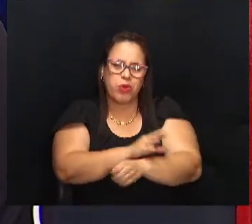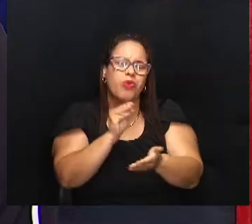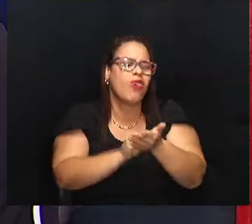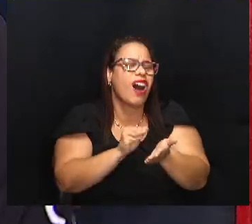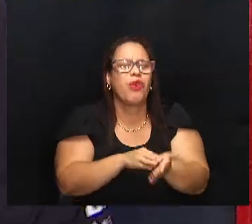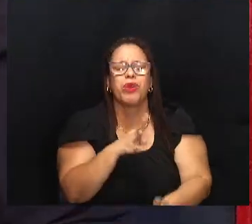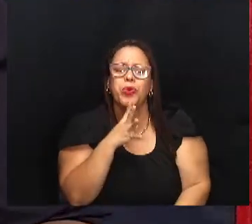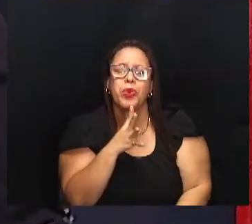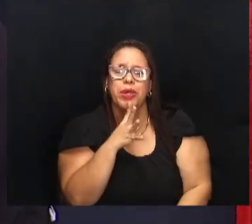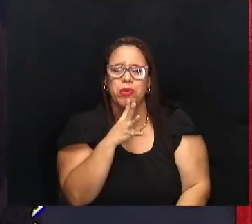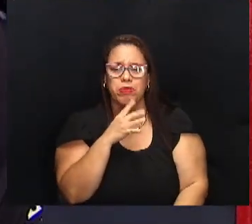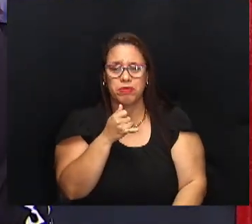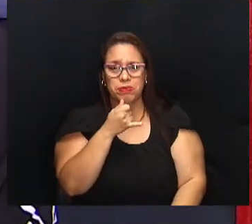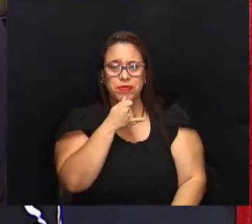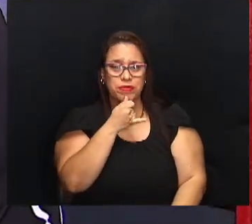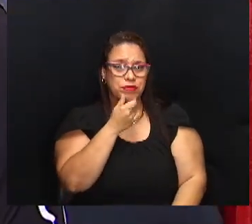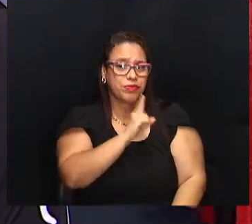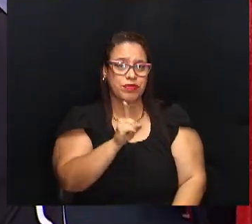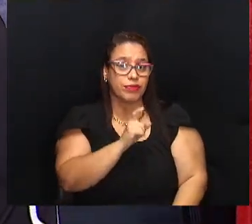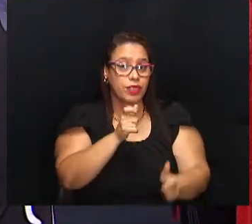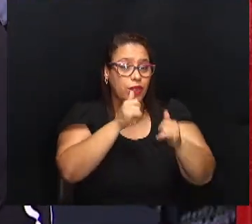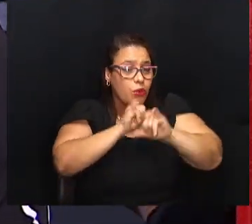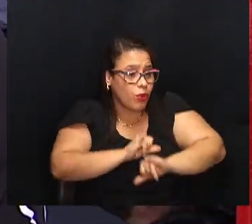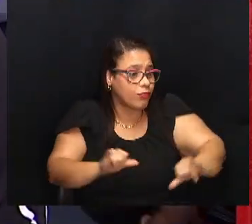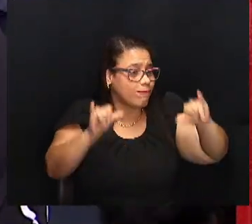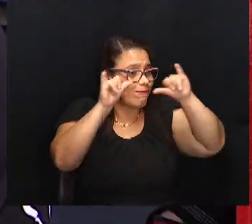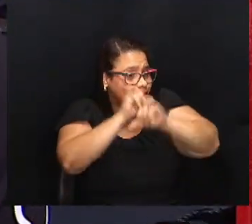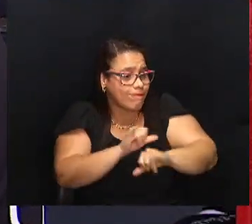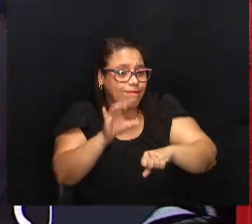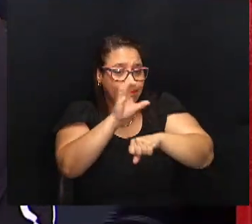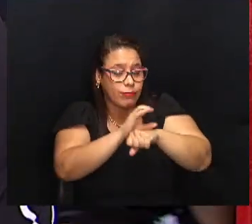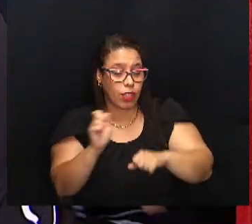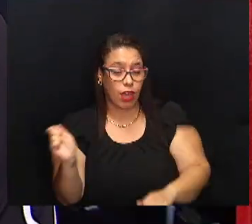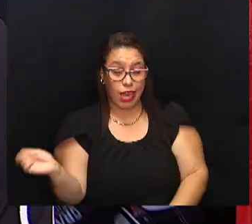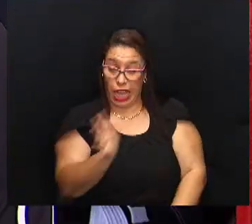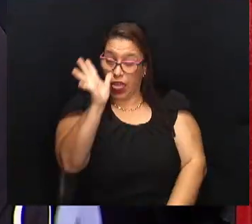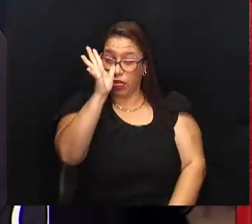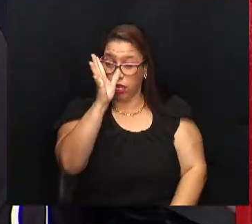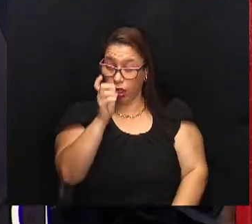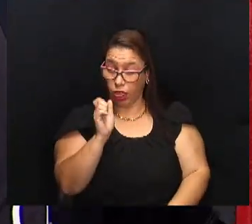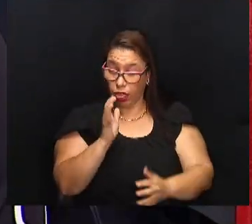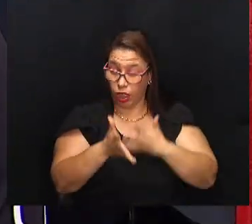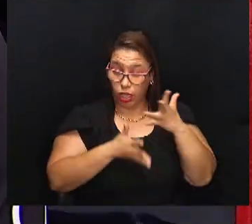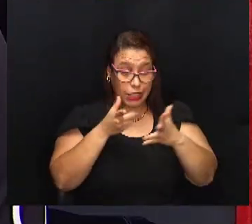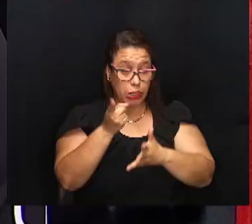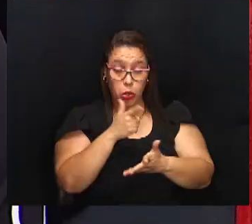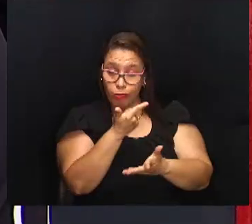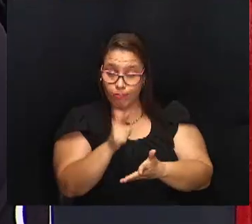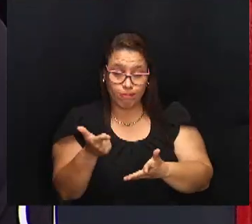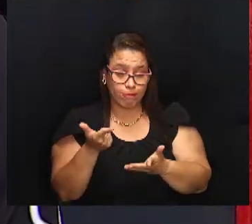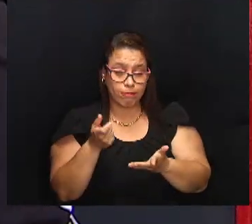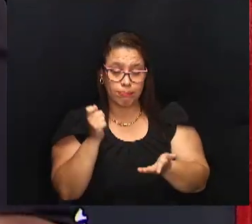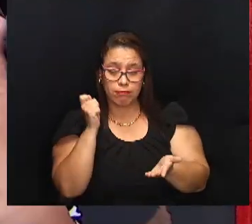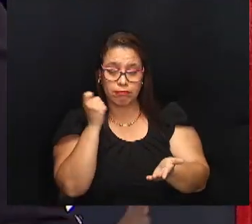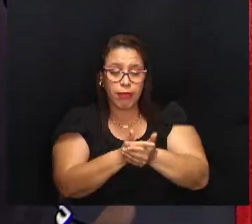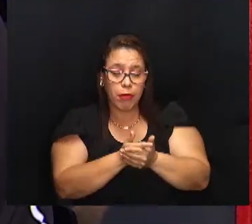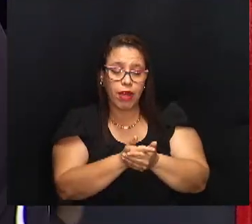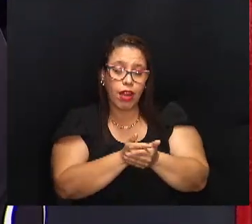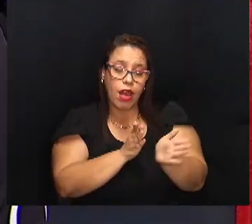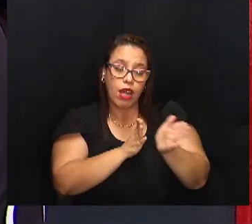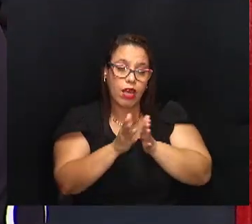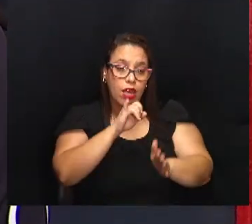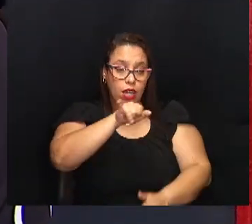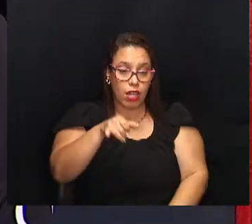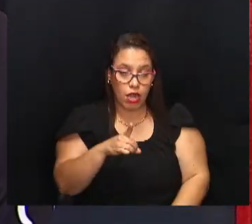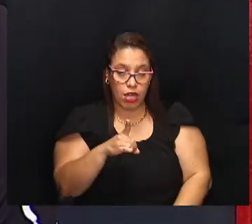de conhecimento. Infelizmente, não é divulgado, são cursos caros de Libras, não tem cursos acessíveis para a comunidade. O Jardim